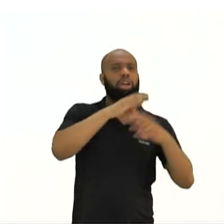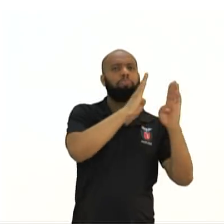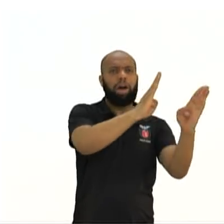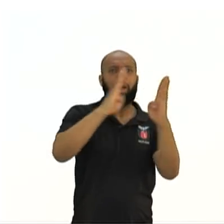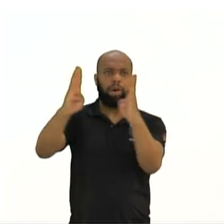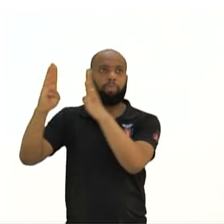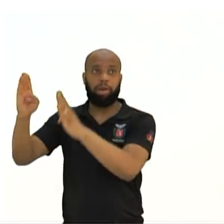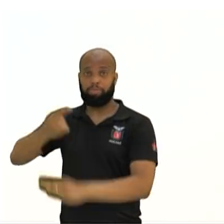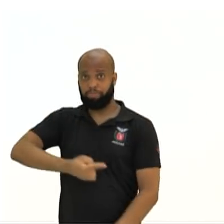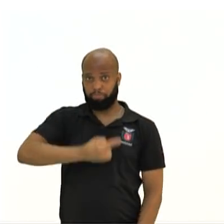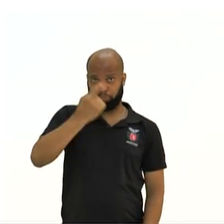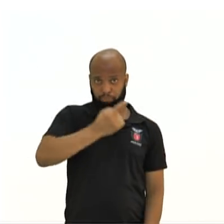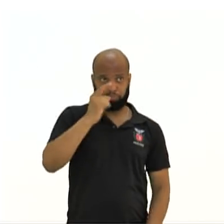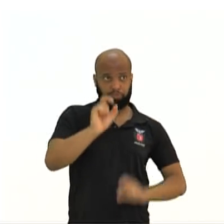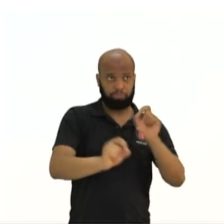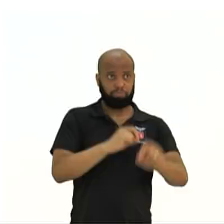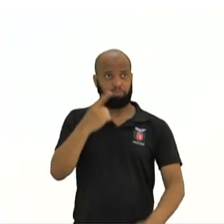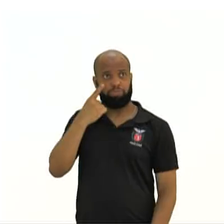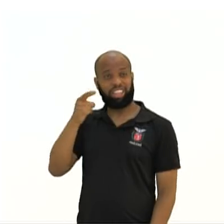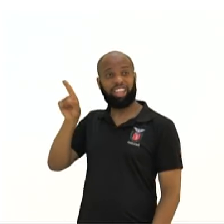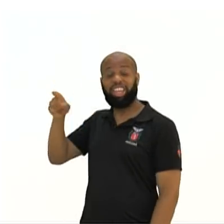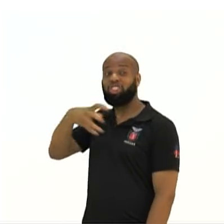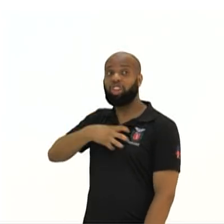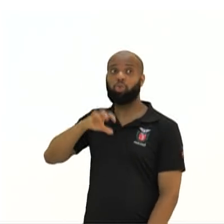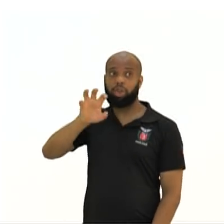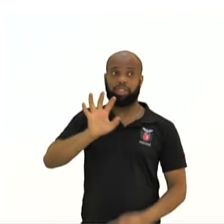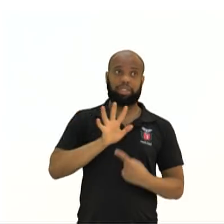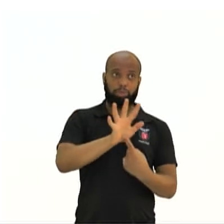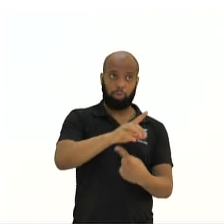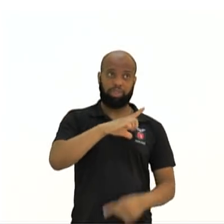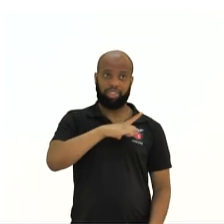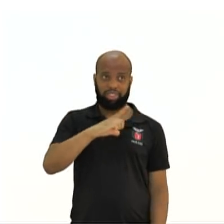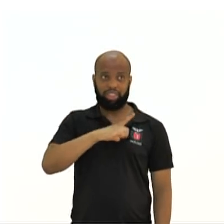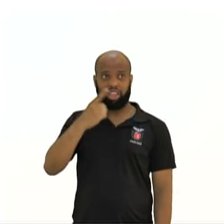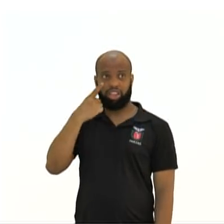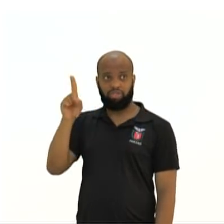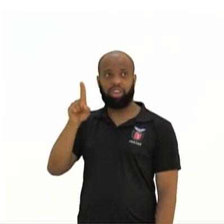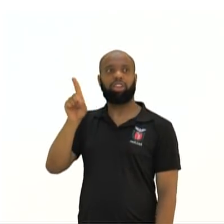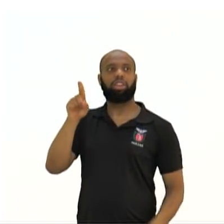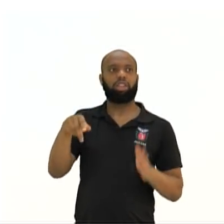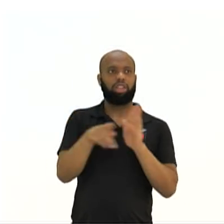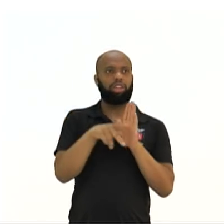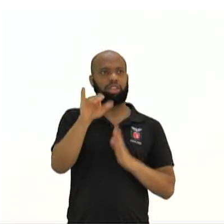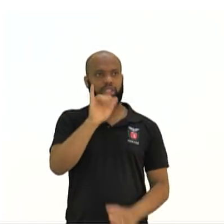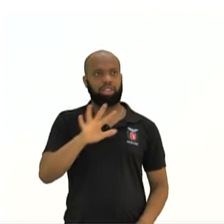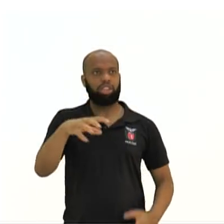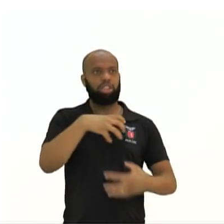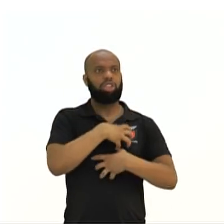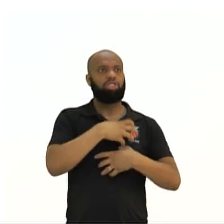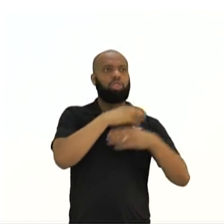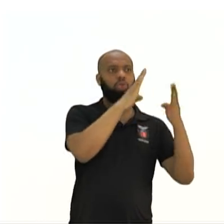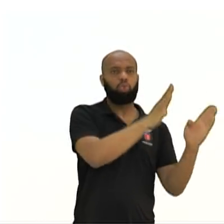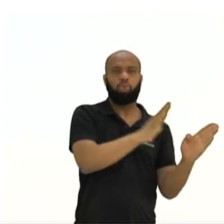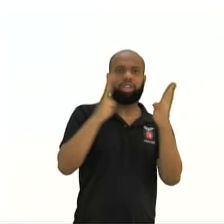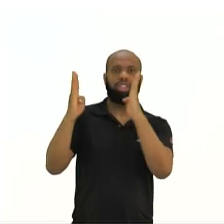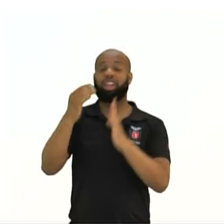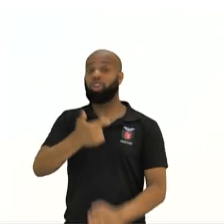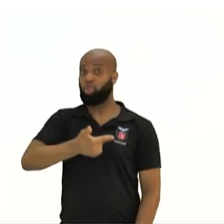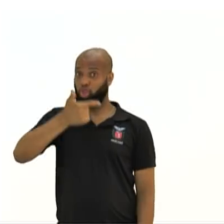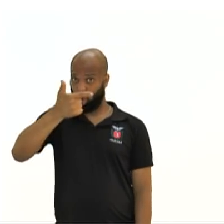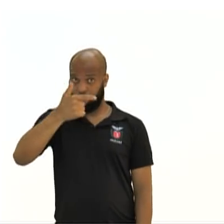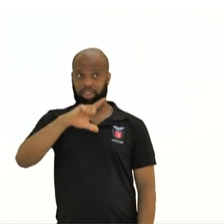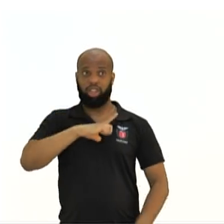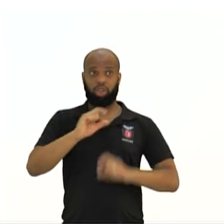primeiro estágio, essas lesões se manifestam. Olha só na imagem, o estágio 2. Essas